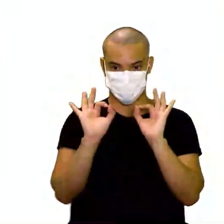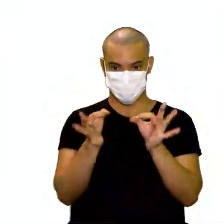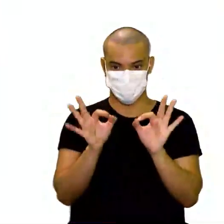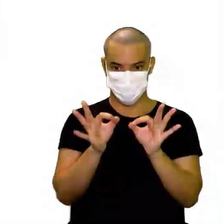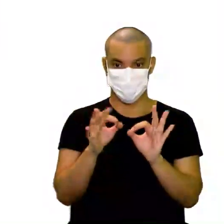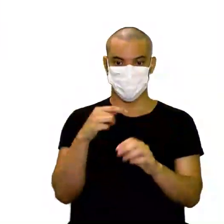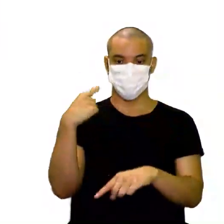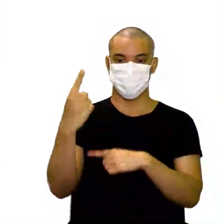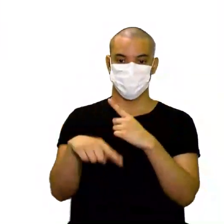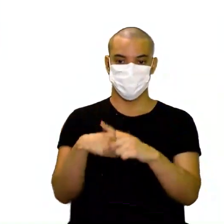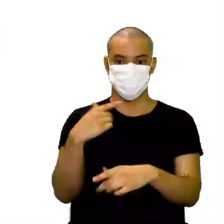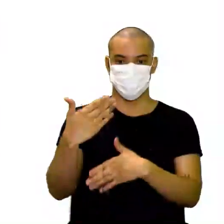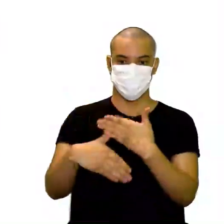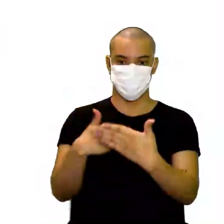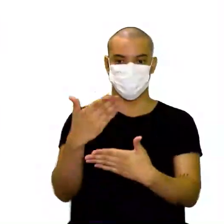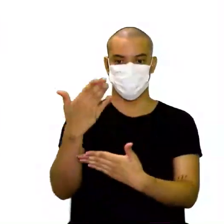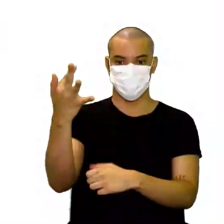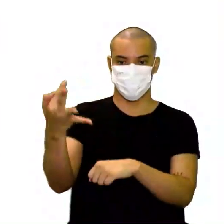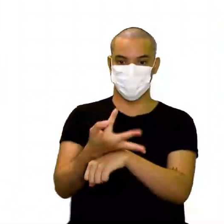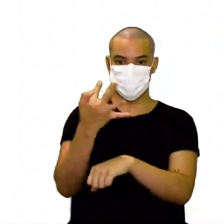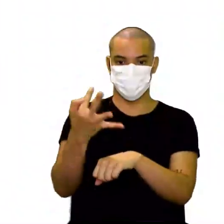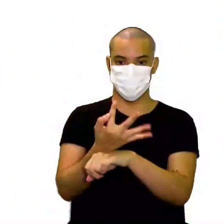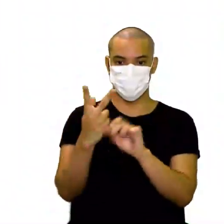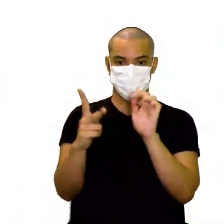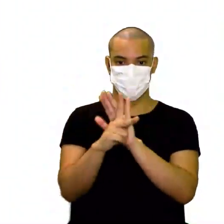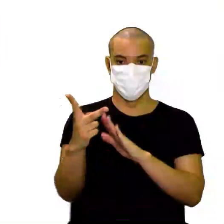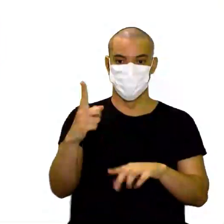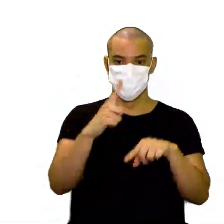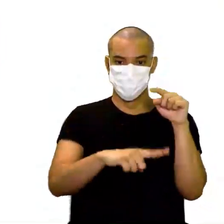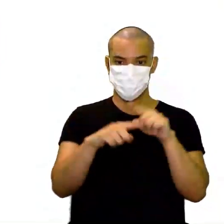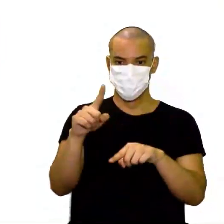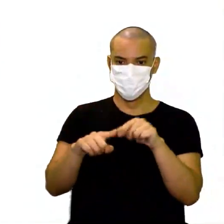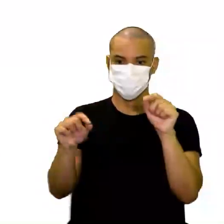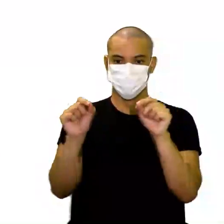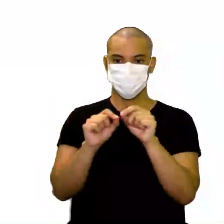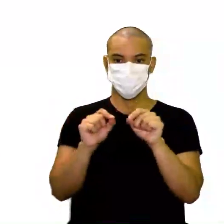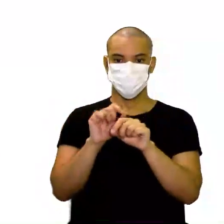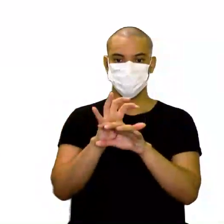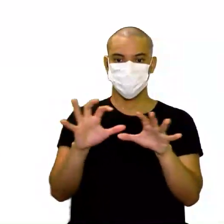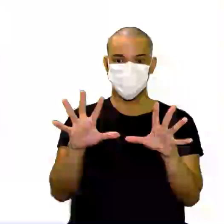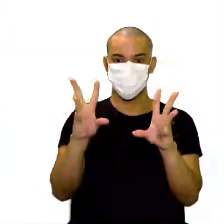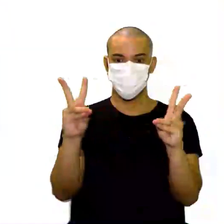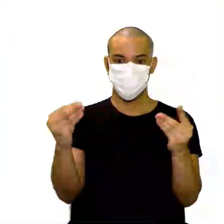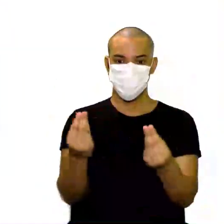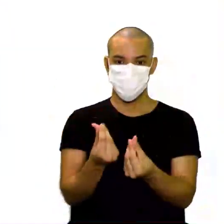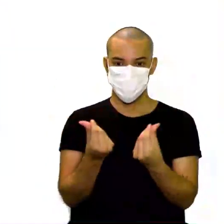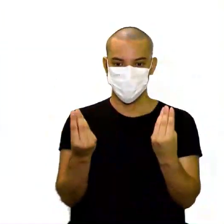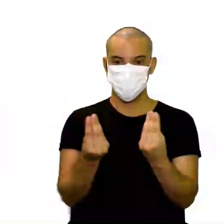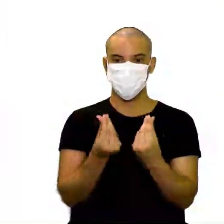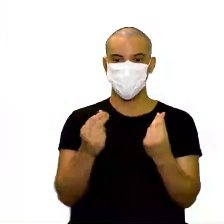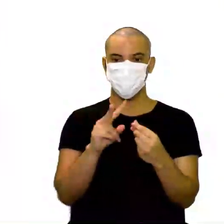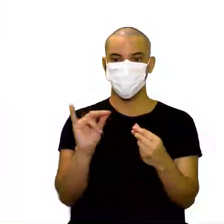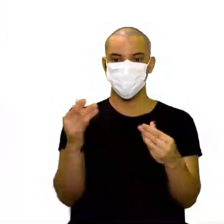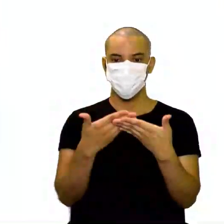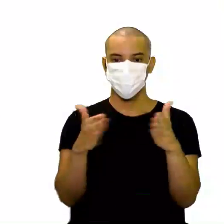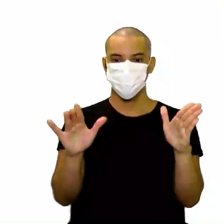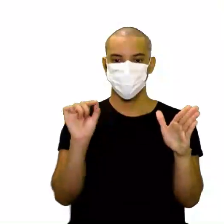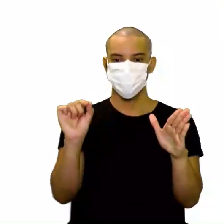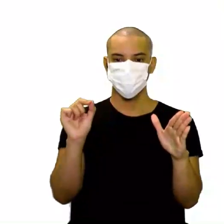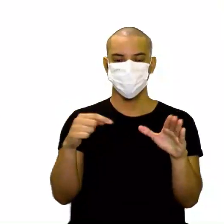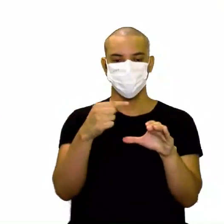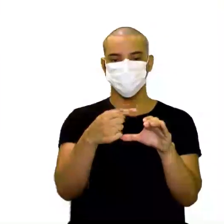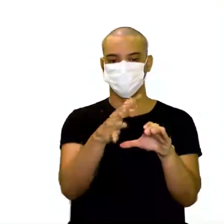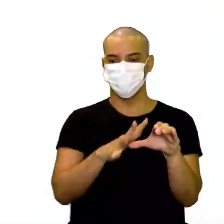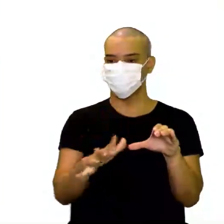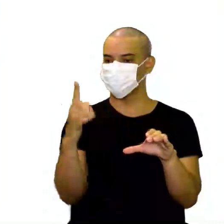Passou daquela corrente que ele consegue suportar, o material que é feito fusível vai se fundir e aí vai abrir, né, o circuito e não